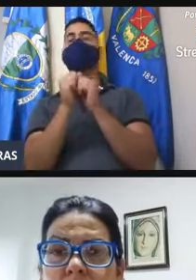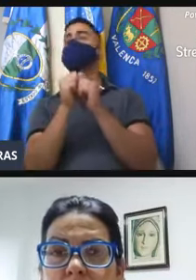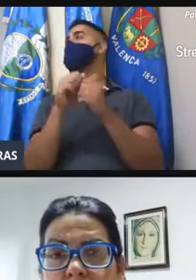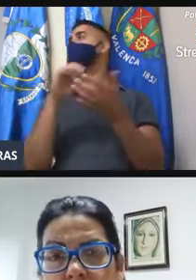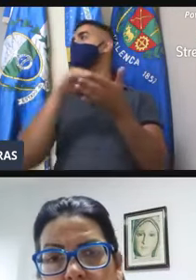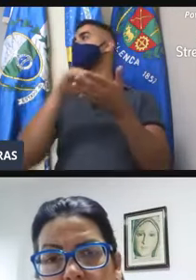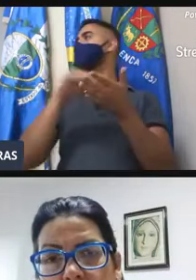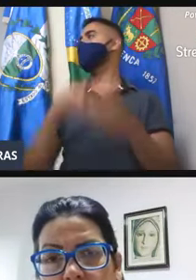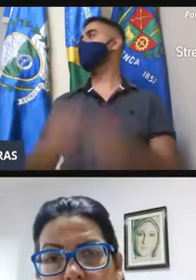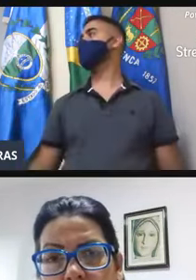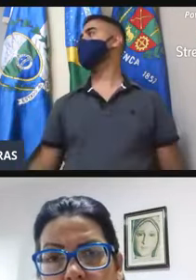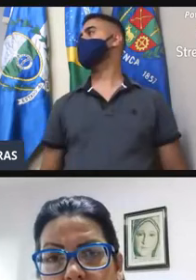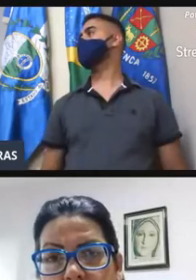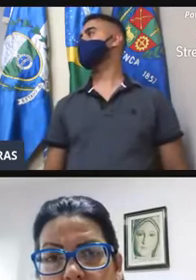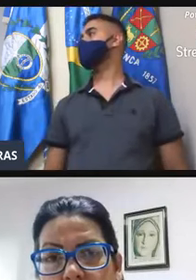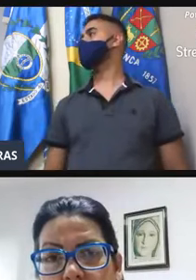Rafael,